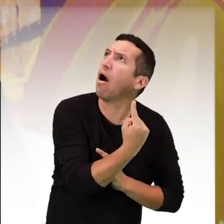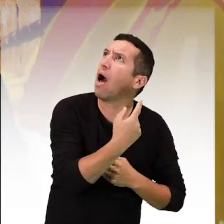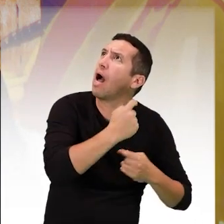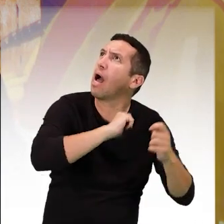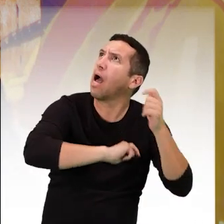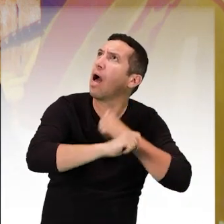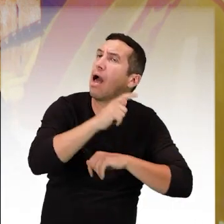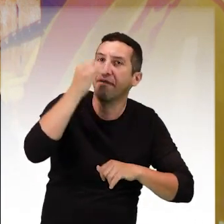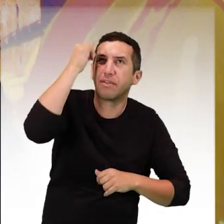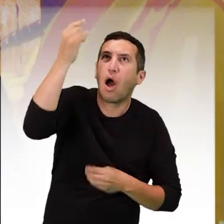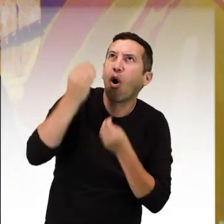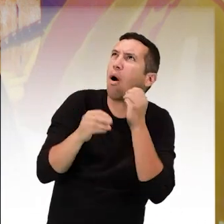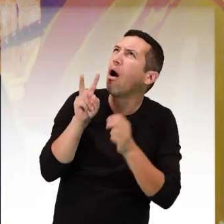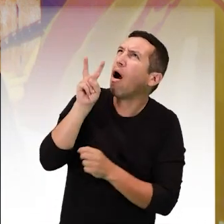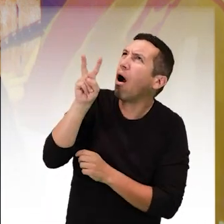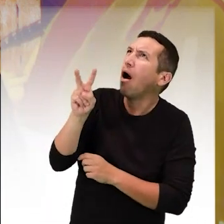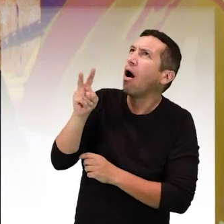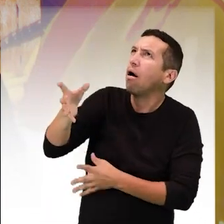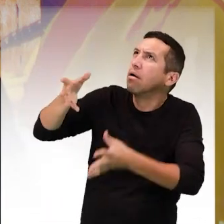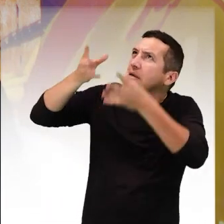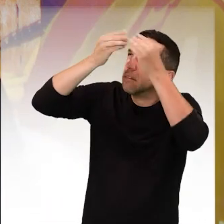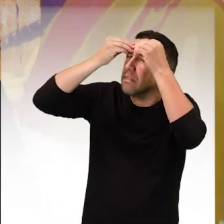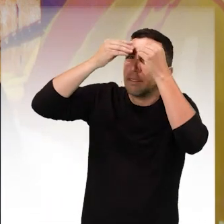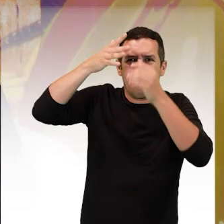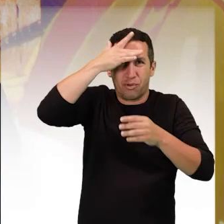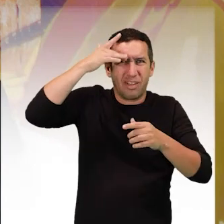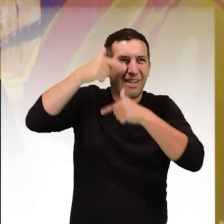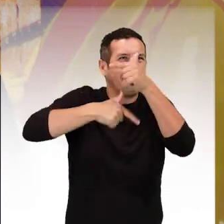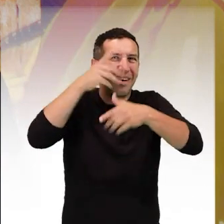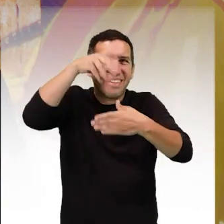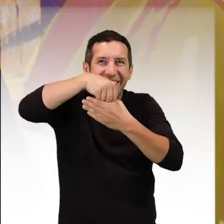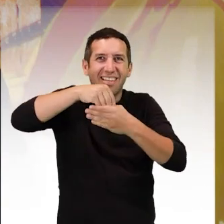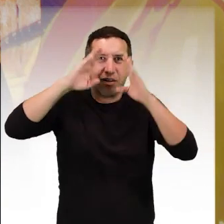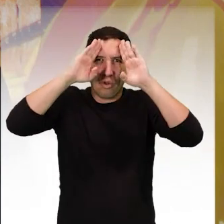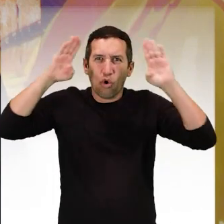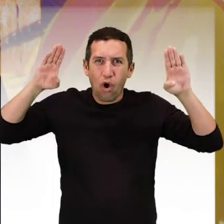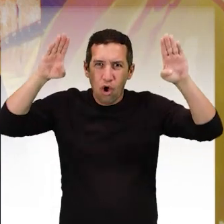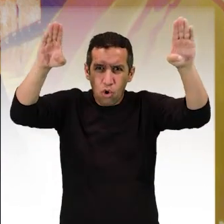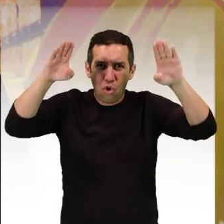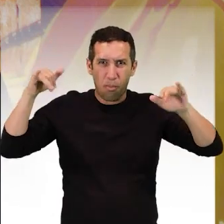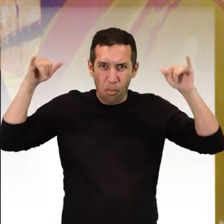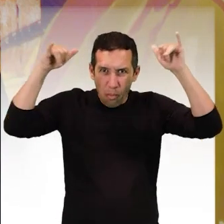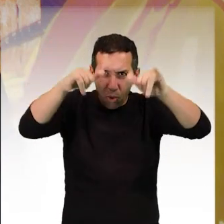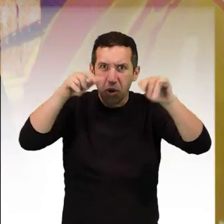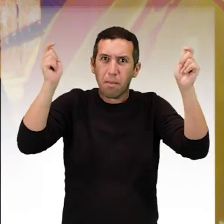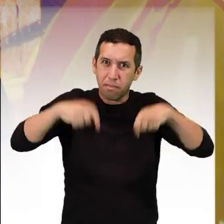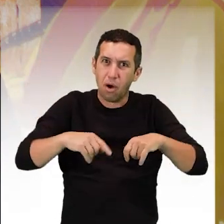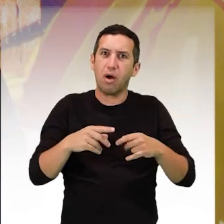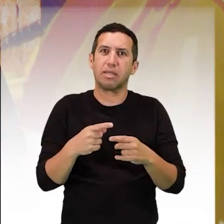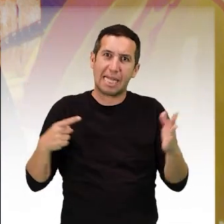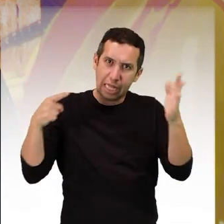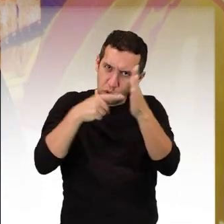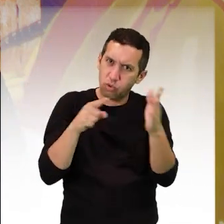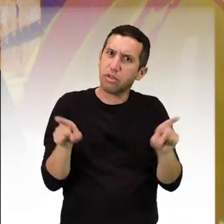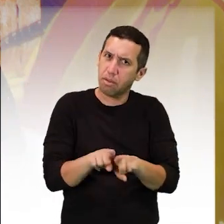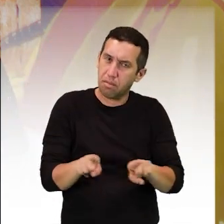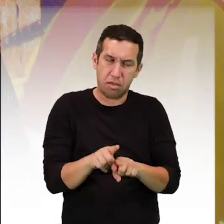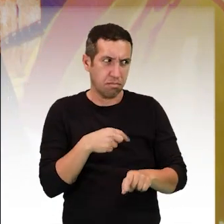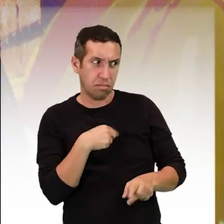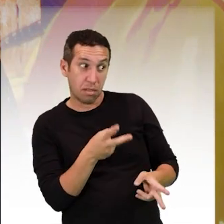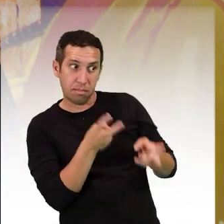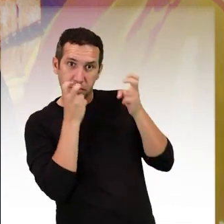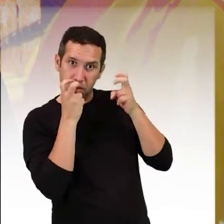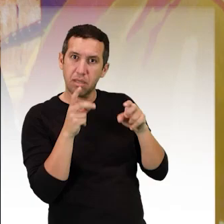de vídeos para que as pessoas evitem cair em propostas enganosas, para que as próprias pessoas que trabalham nos terminais e